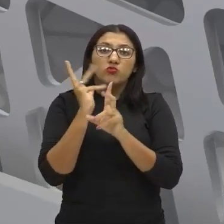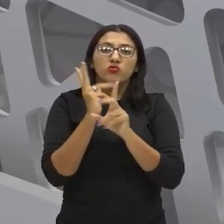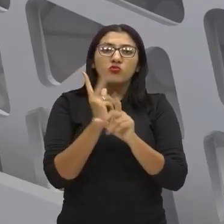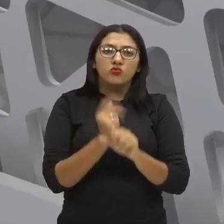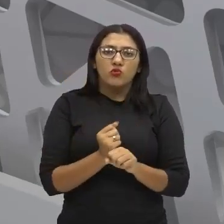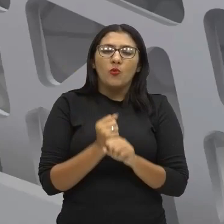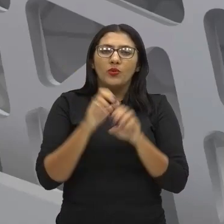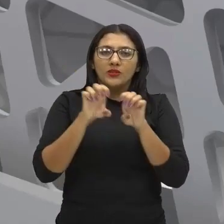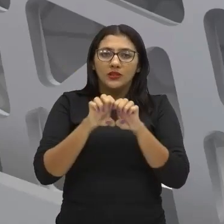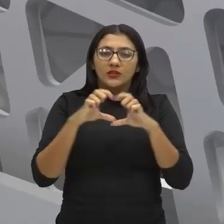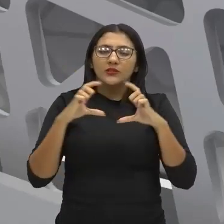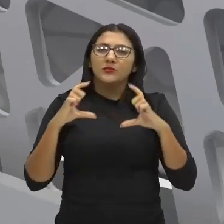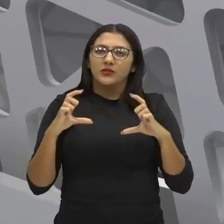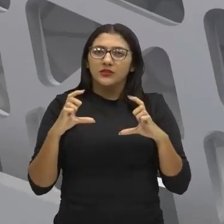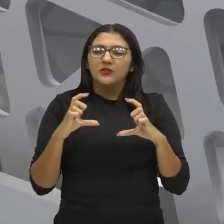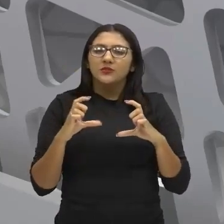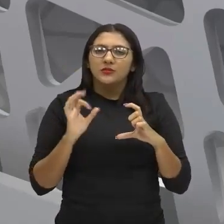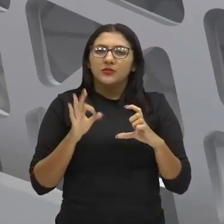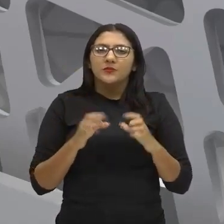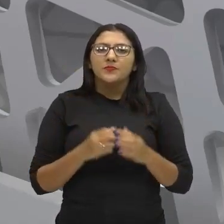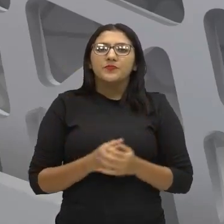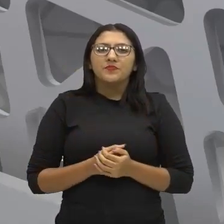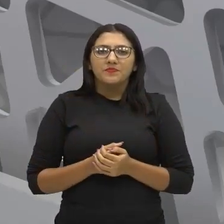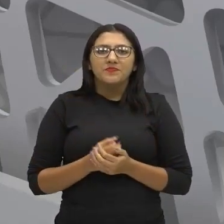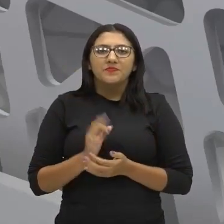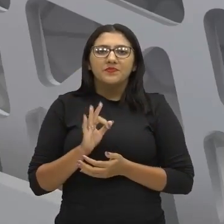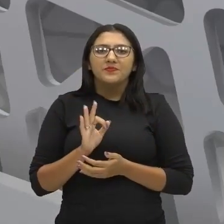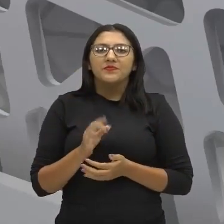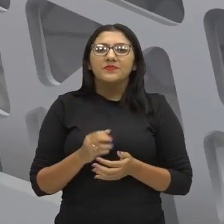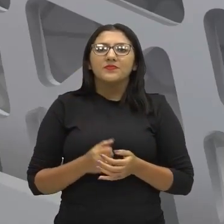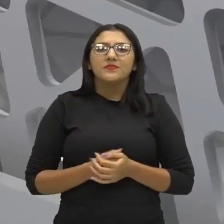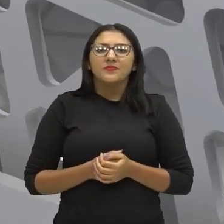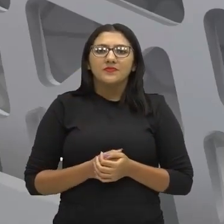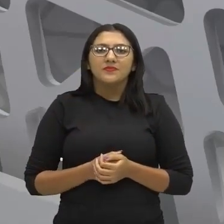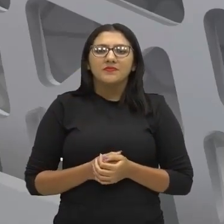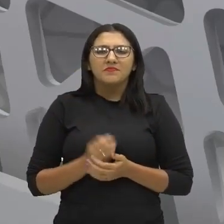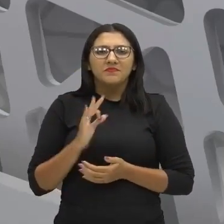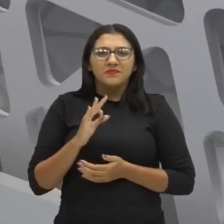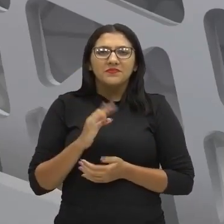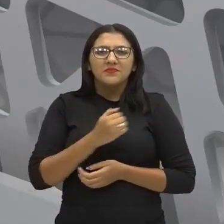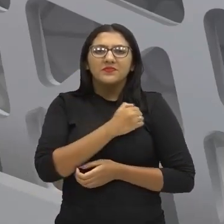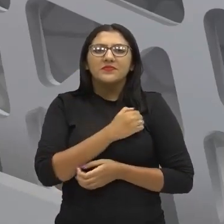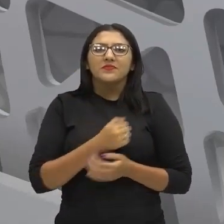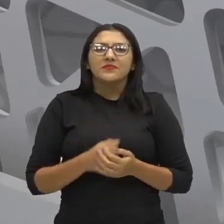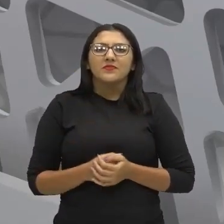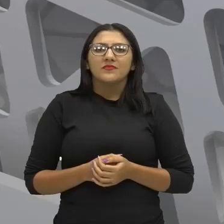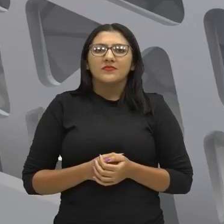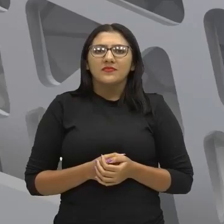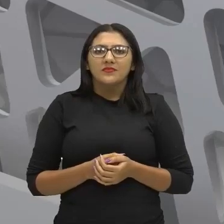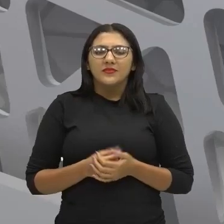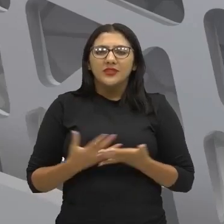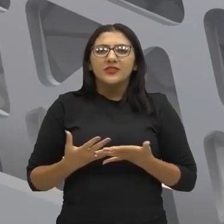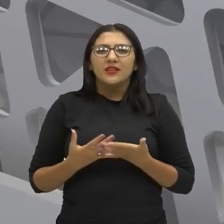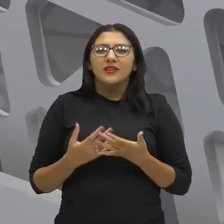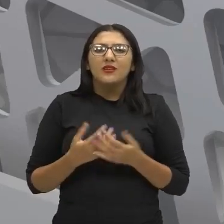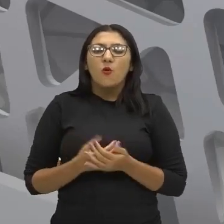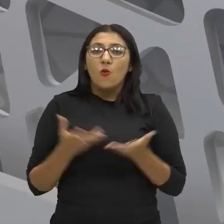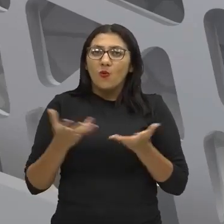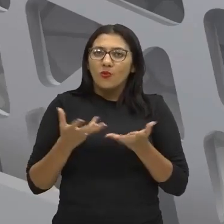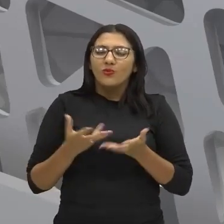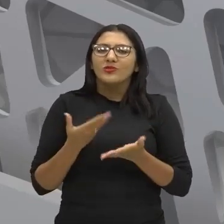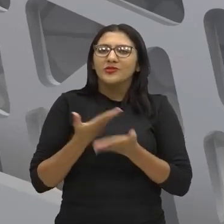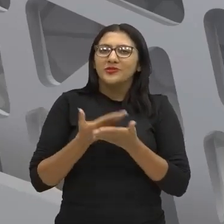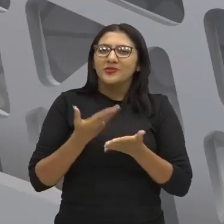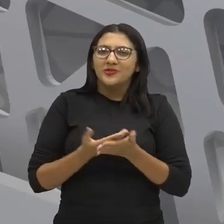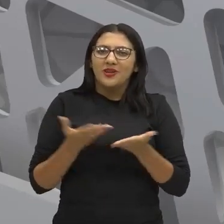da expressãozinha. Beleza? Beleza, meu povo? Então, foi isso que nós